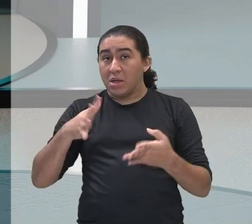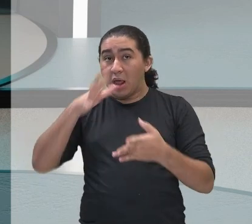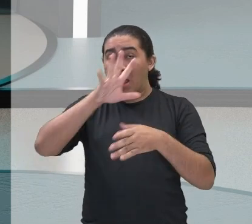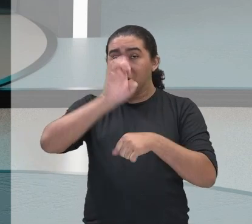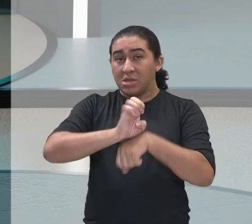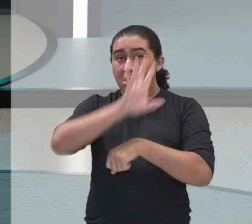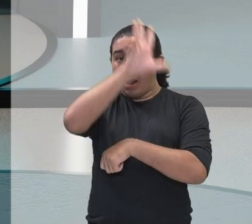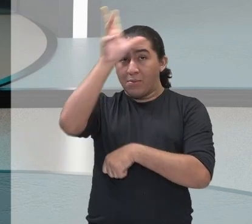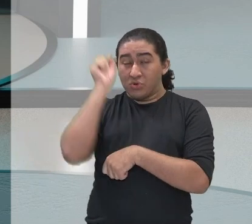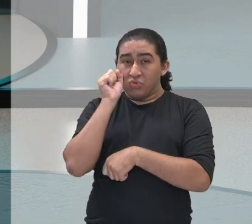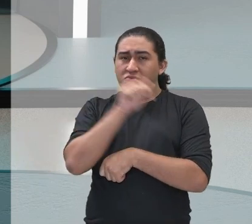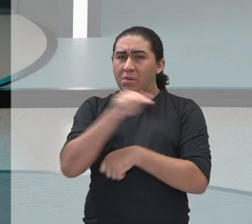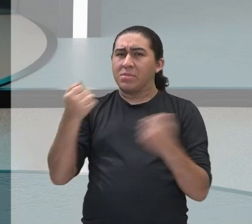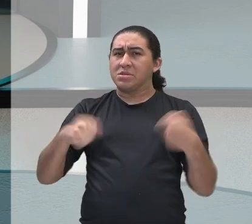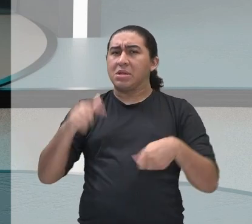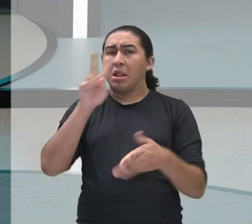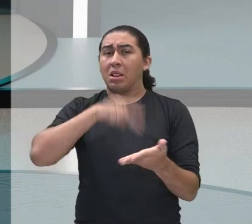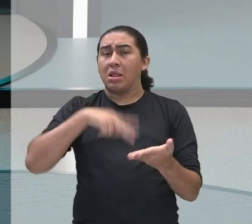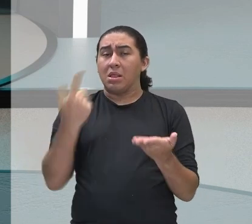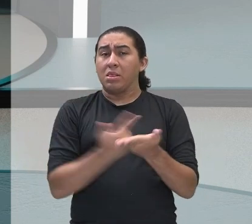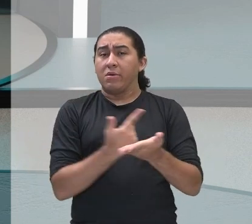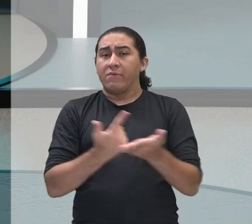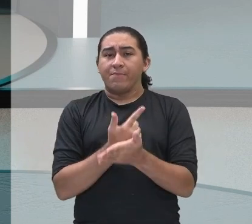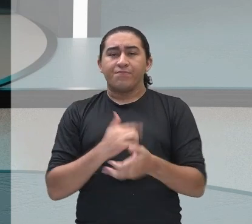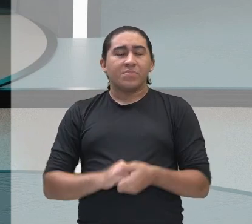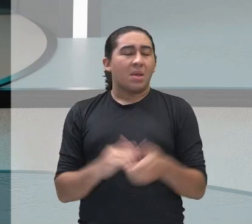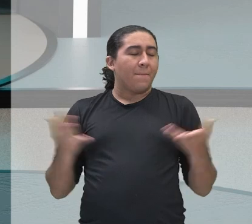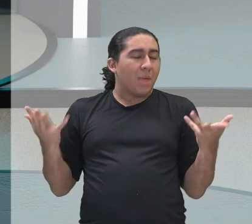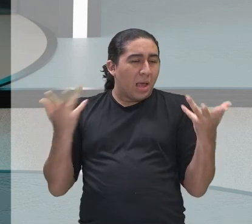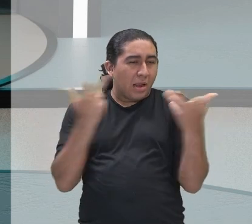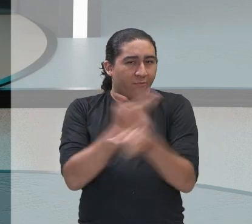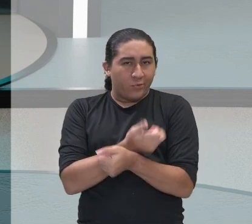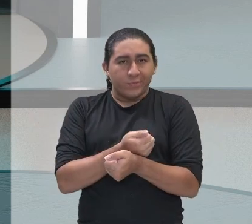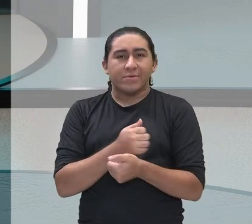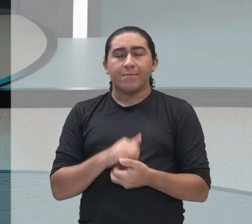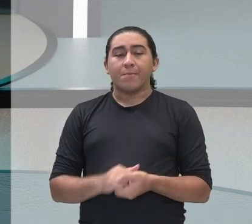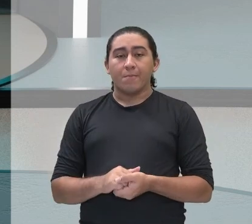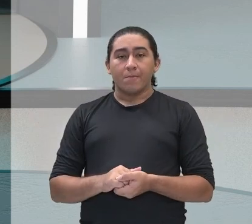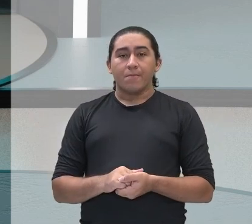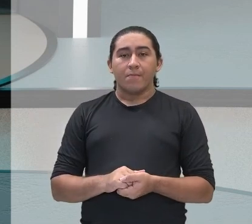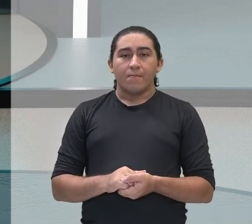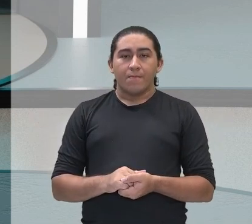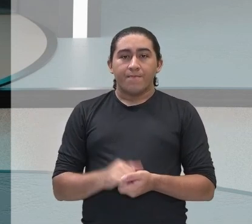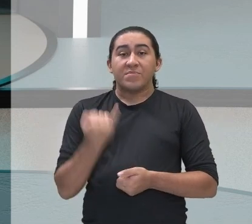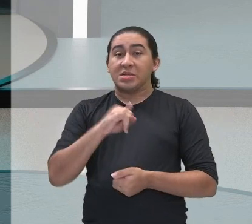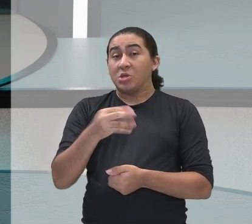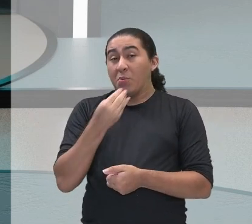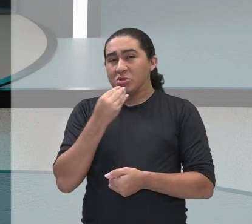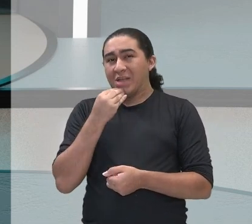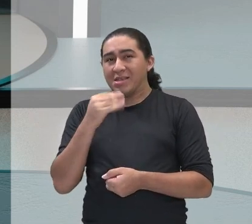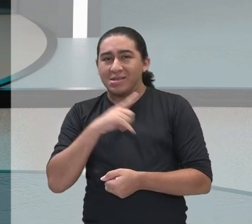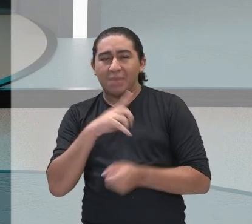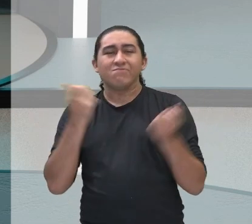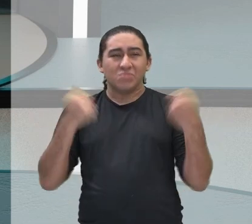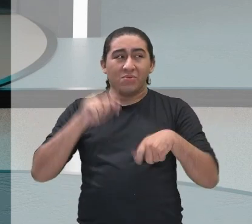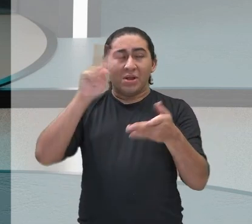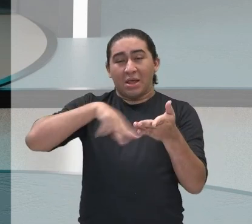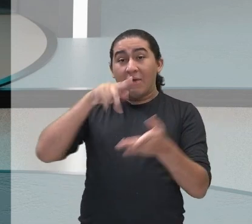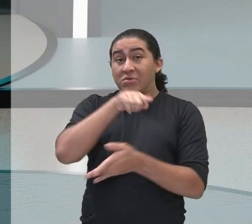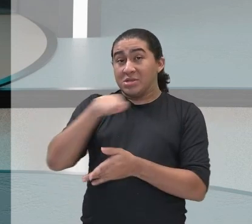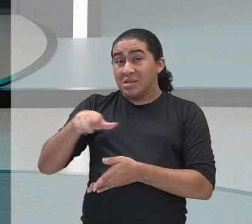ler. É maravilhosa a leitura do livro do Gândavo. Se tiverem oportunidade, leiam. Vocês